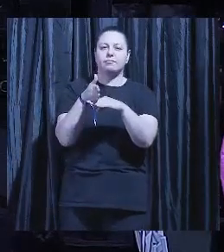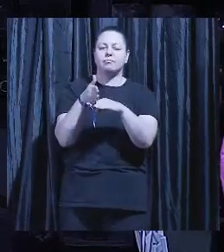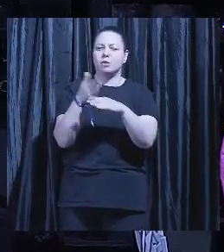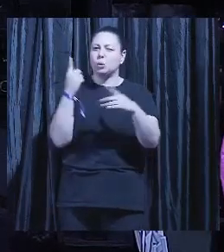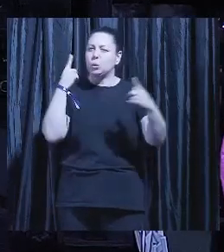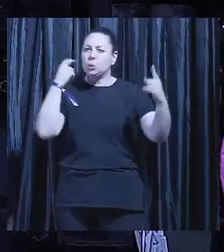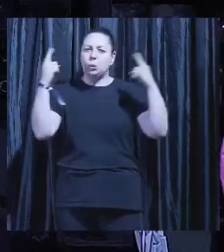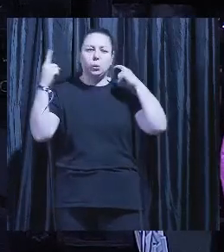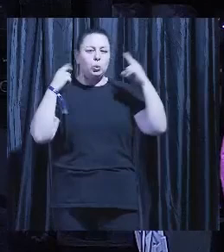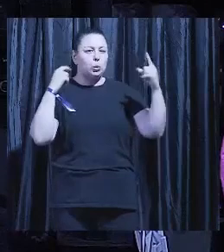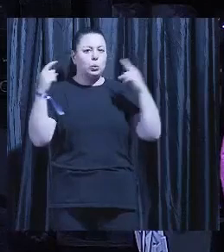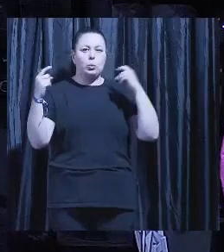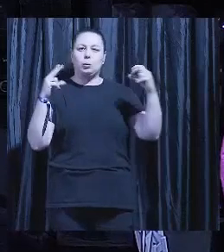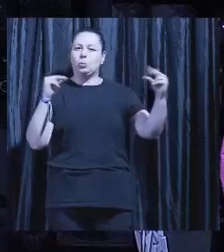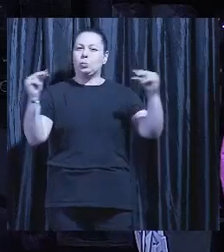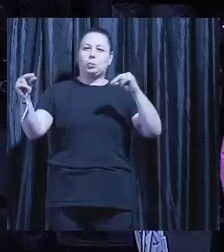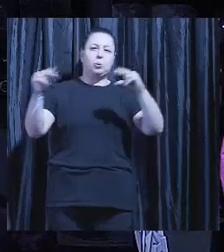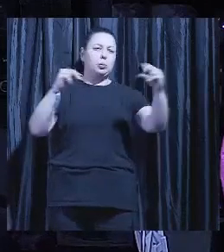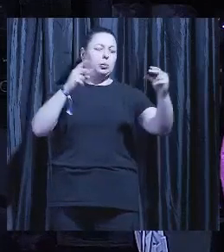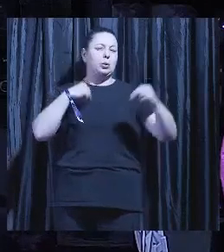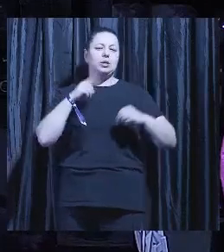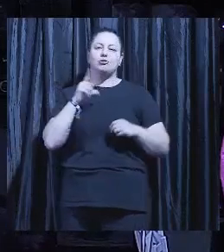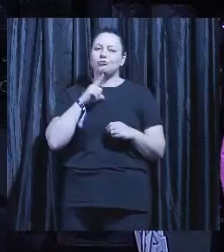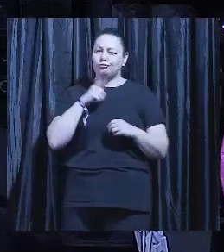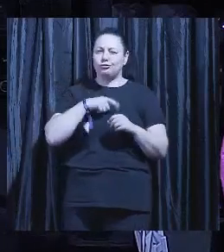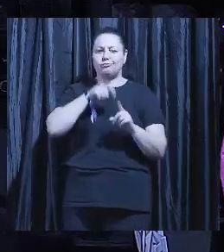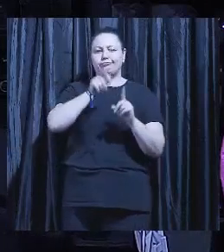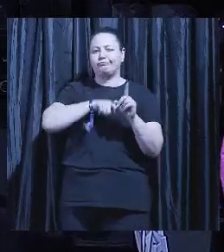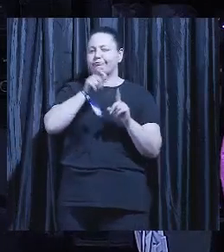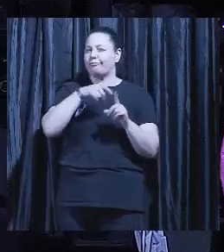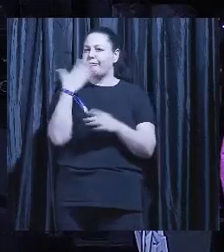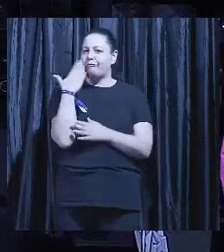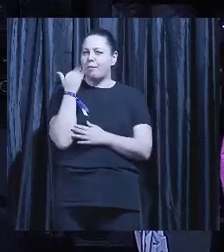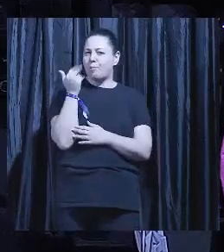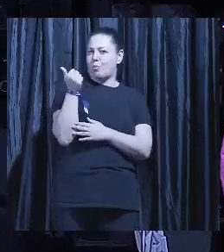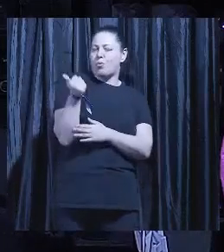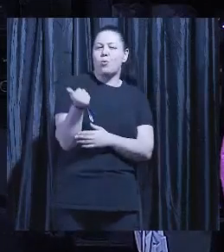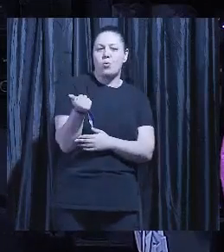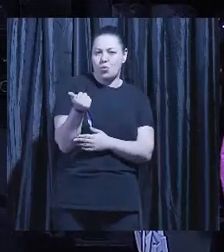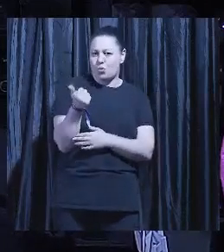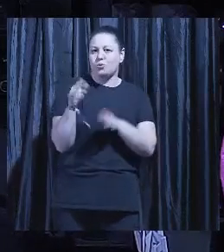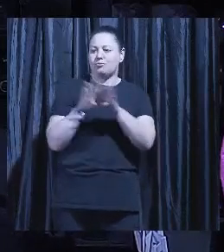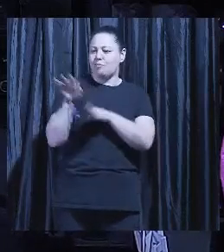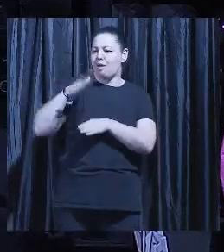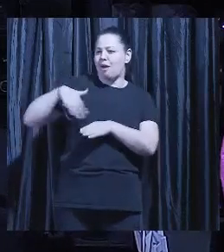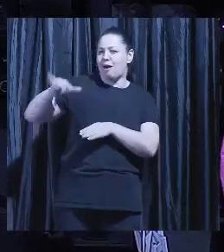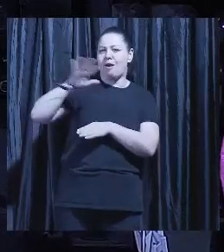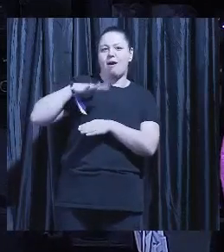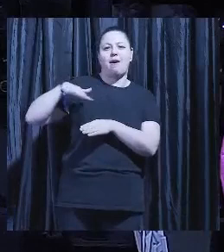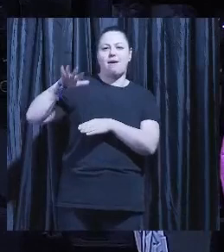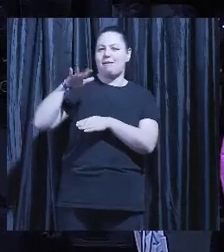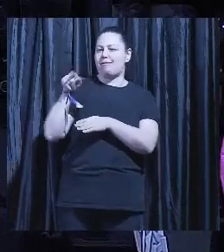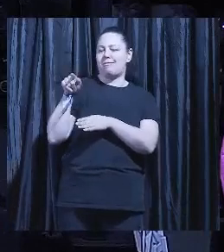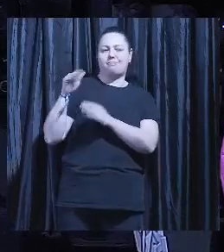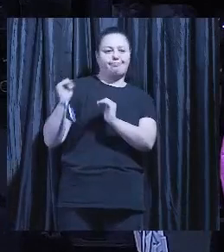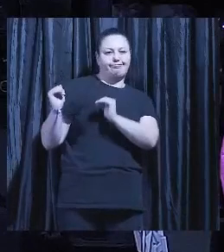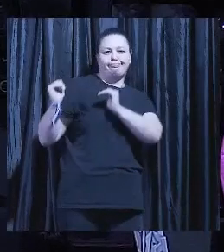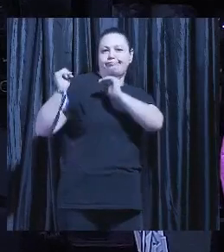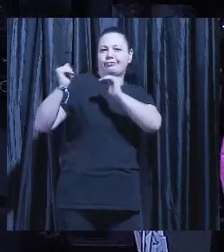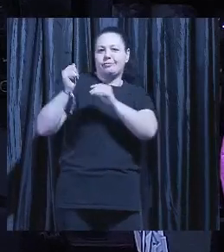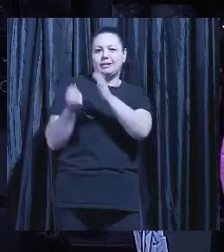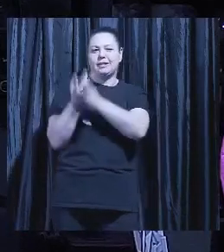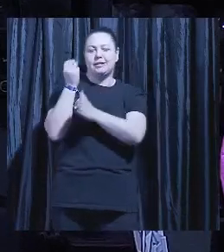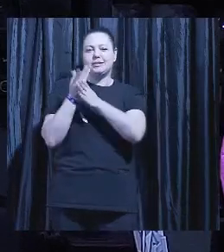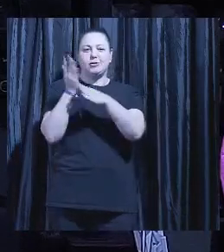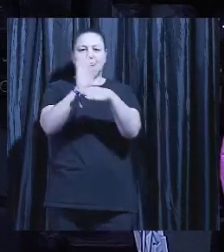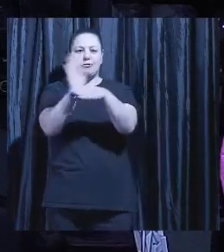barulheira, tinham atores super famosos, a máfia da produção cinematográfica de Hollywood, literalmente,